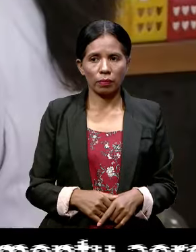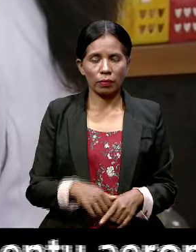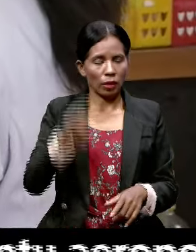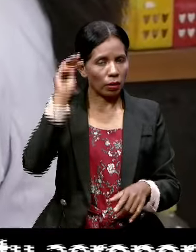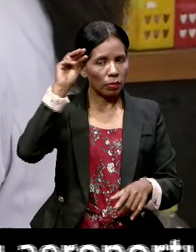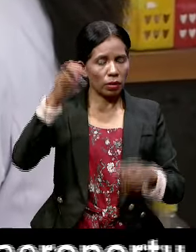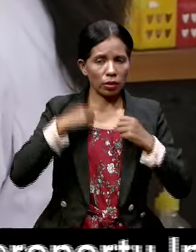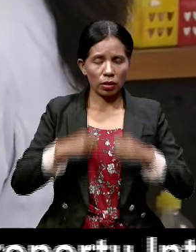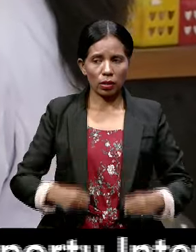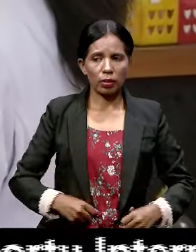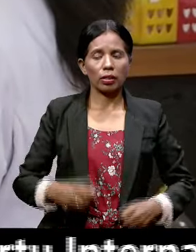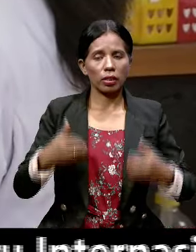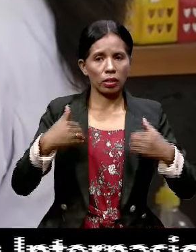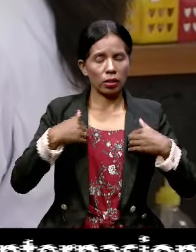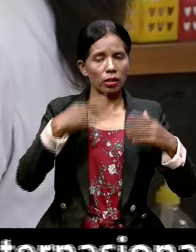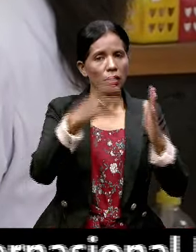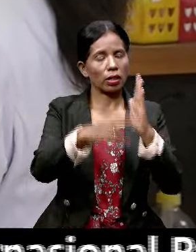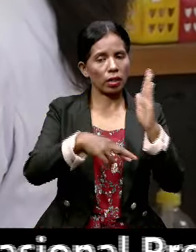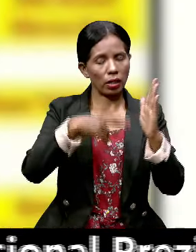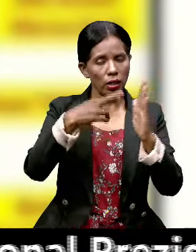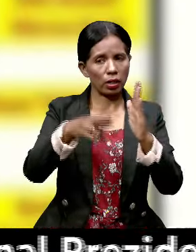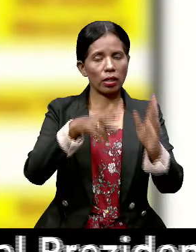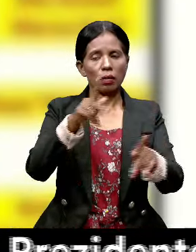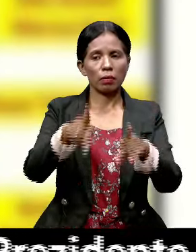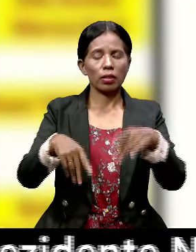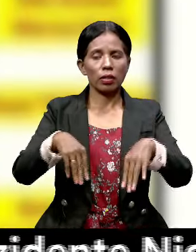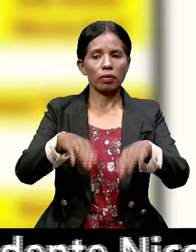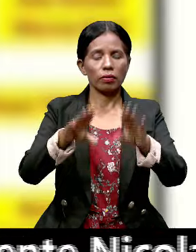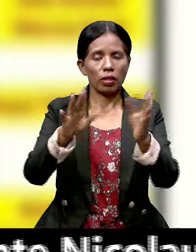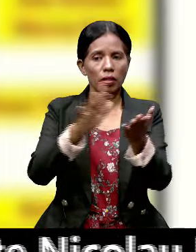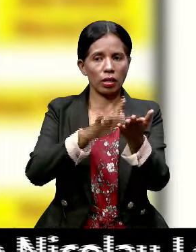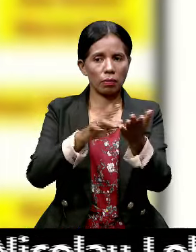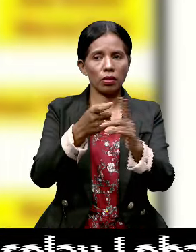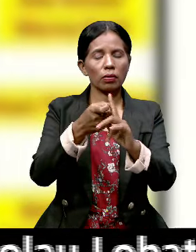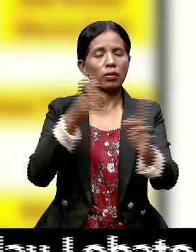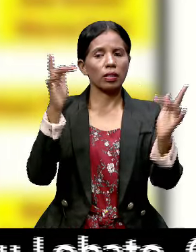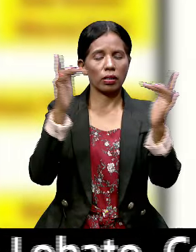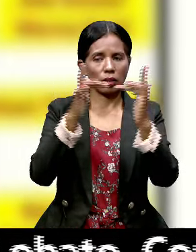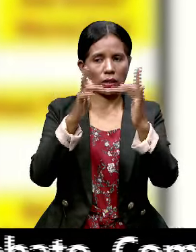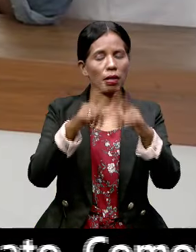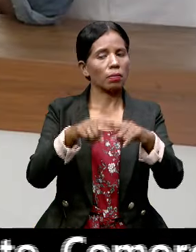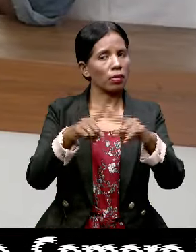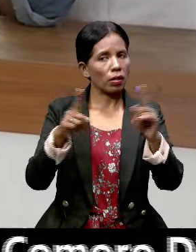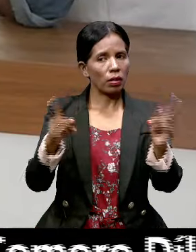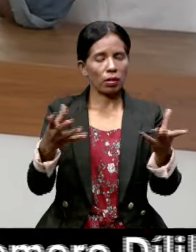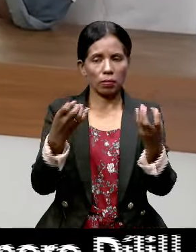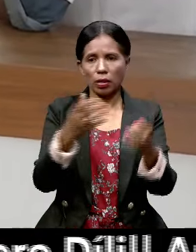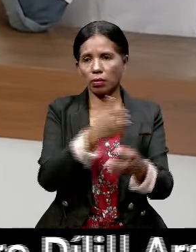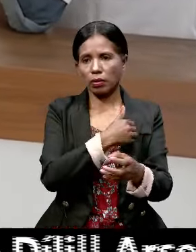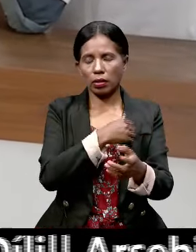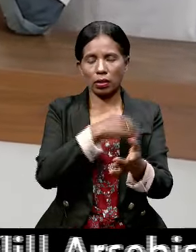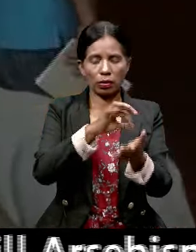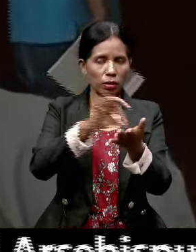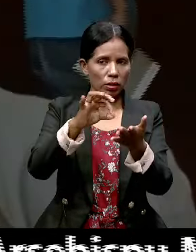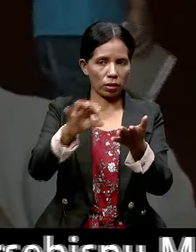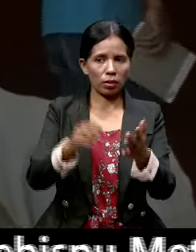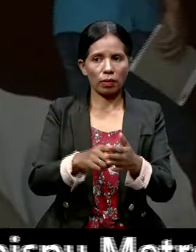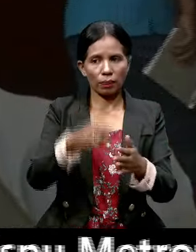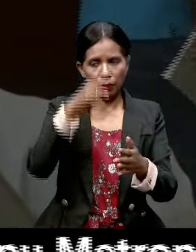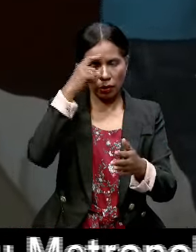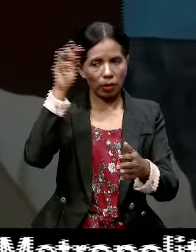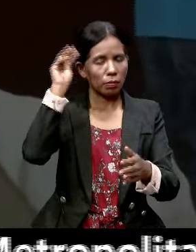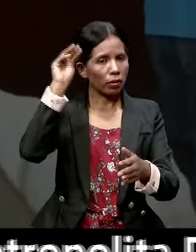Ministério Saúde ia ona regra so di regula emissão de fang e moro clihusi online, mai be barak maksida kresistu. Tamane